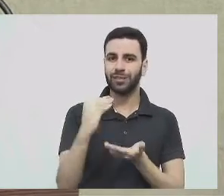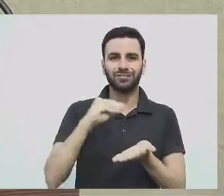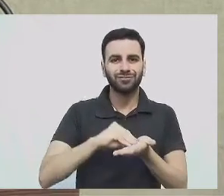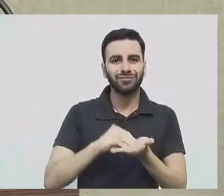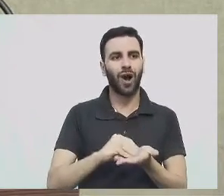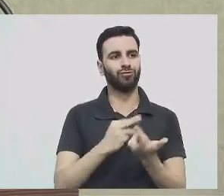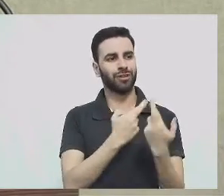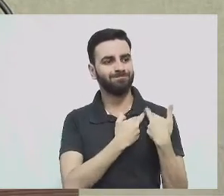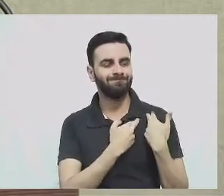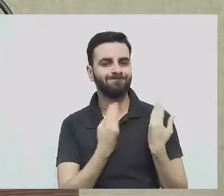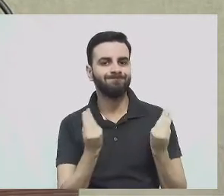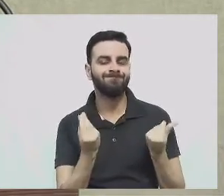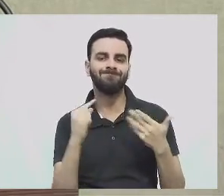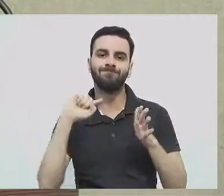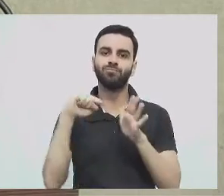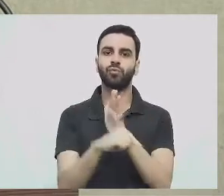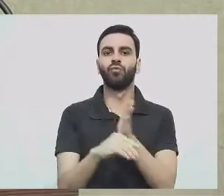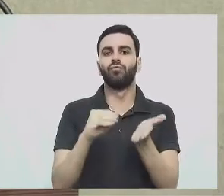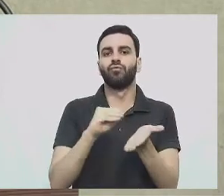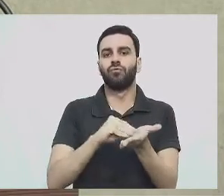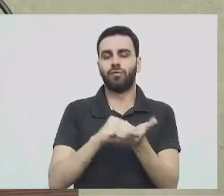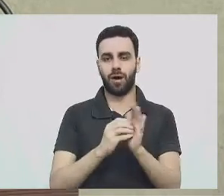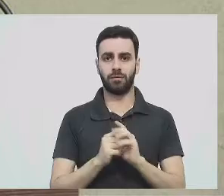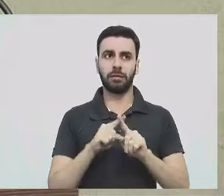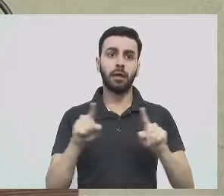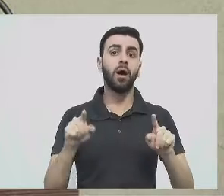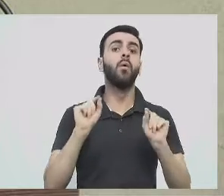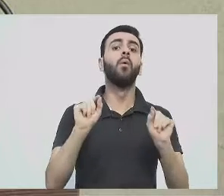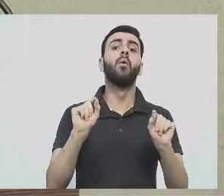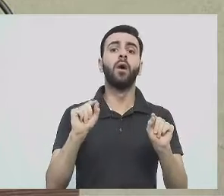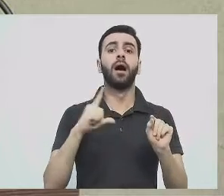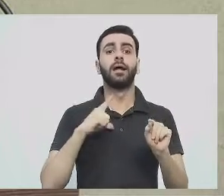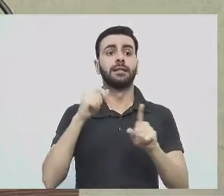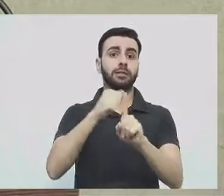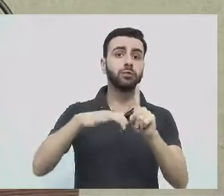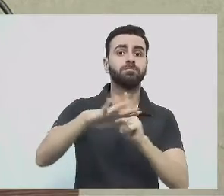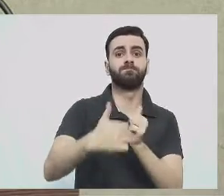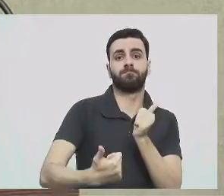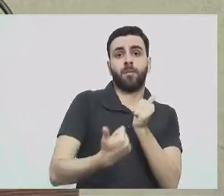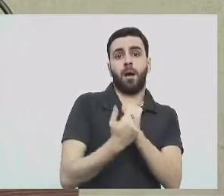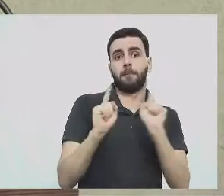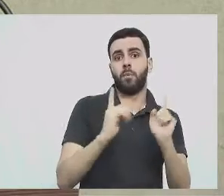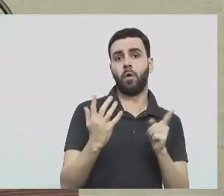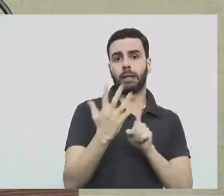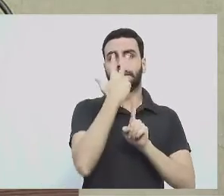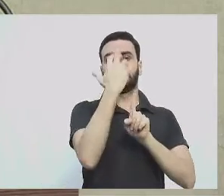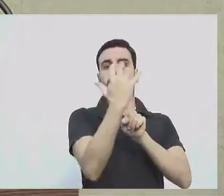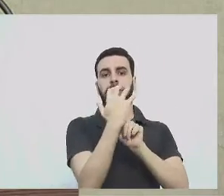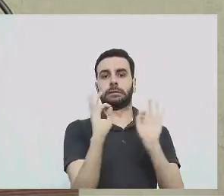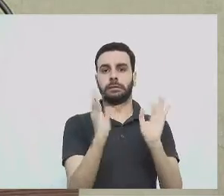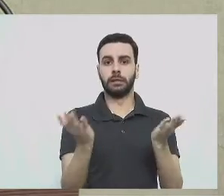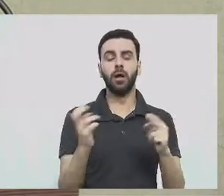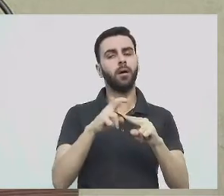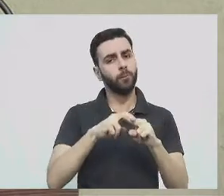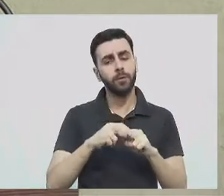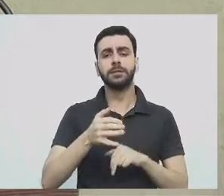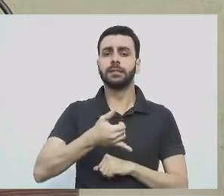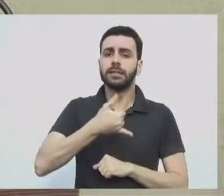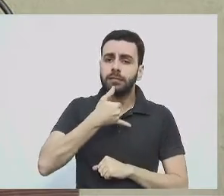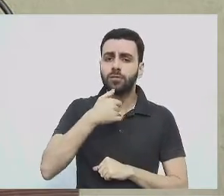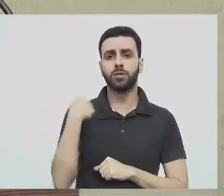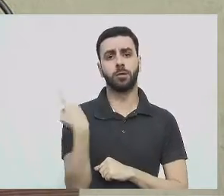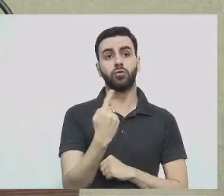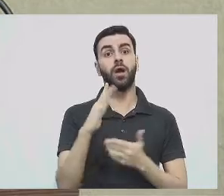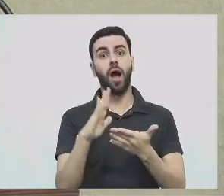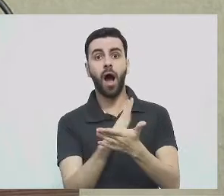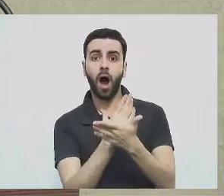não fizemos o que teríamos que fazer. Por não ter apoio de população, por pressão. E nós, infelizmente, tem